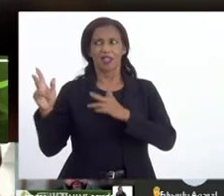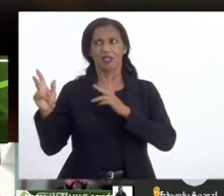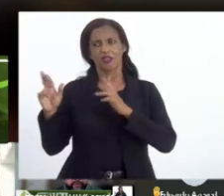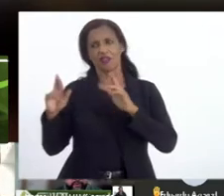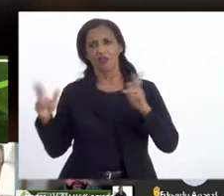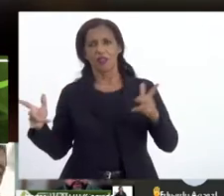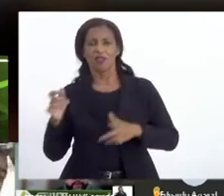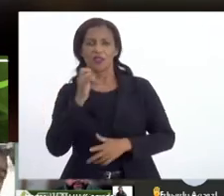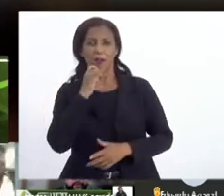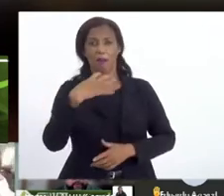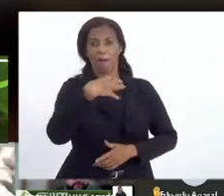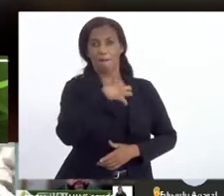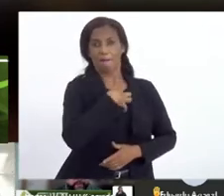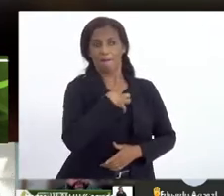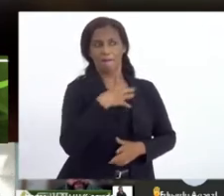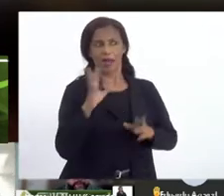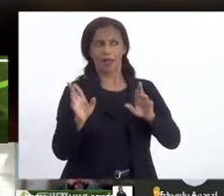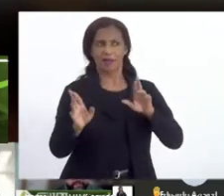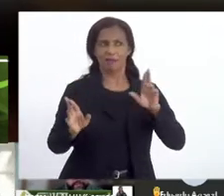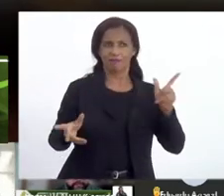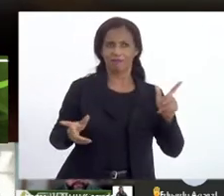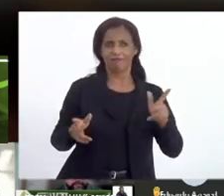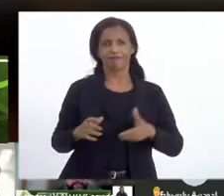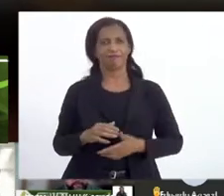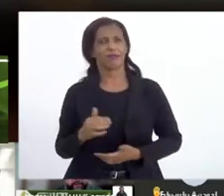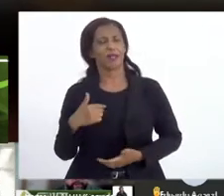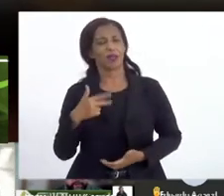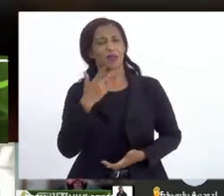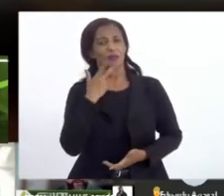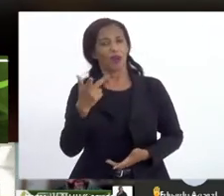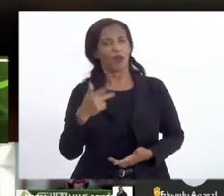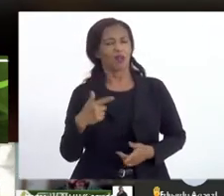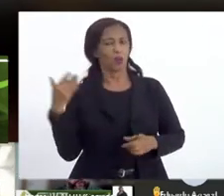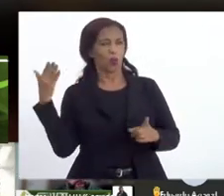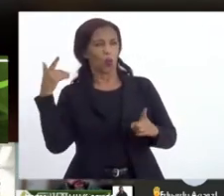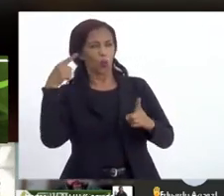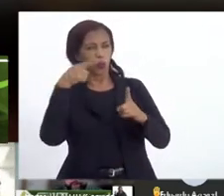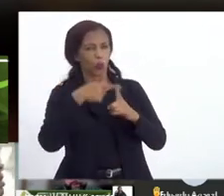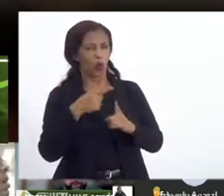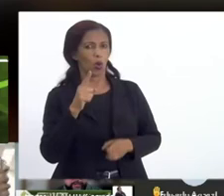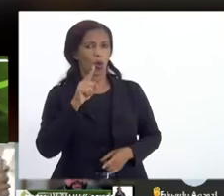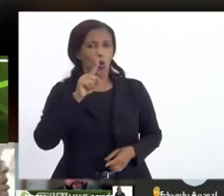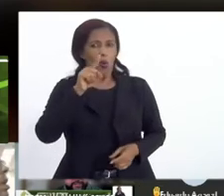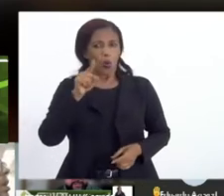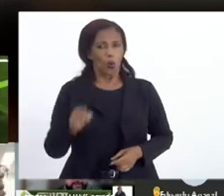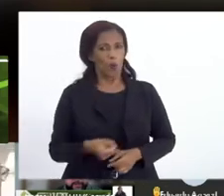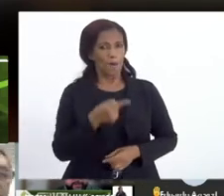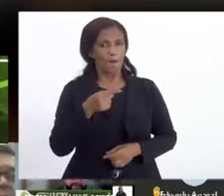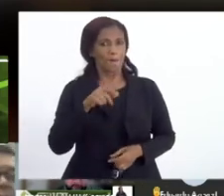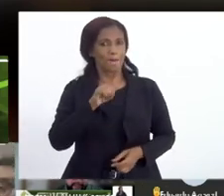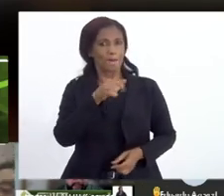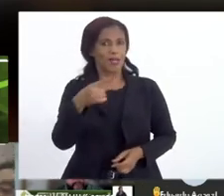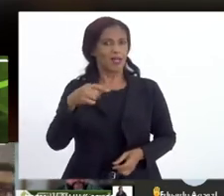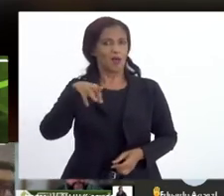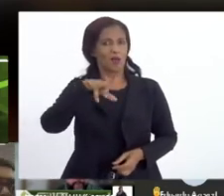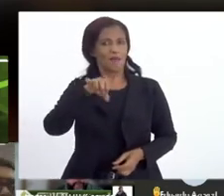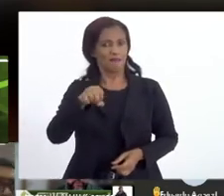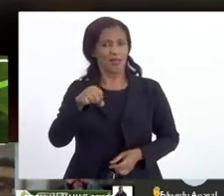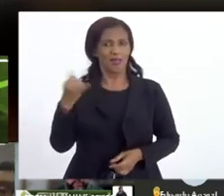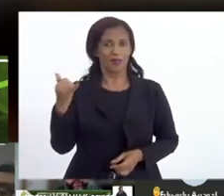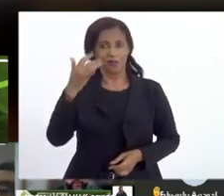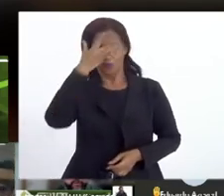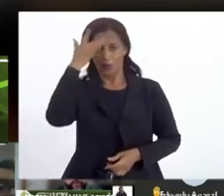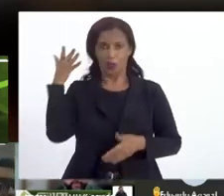Então, eu diria para vocês que almejar 1,5 milhão de passageiros ano é